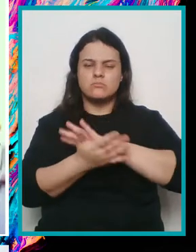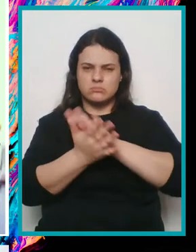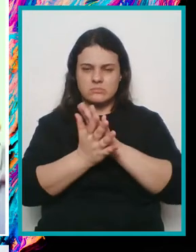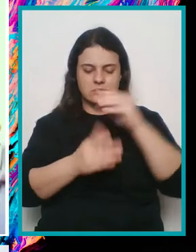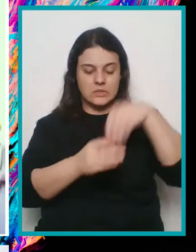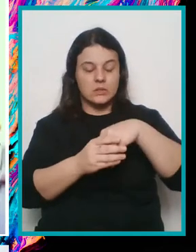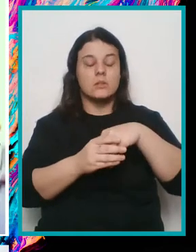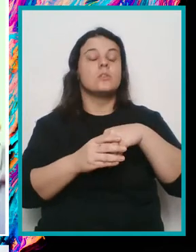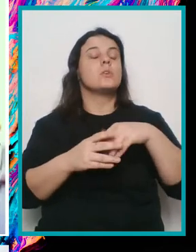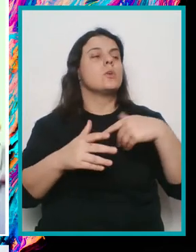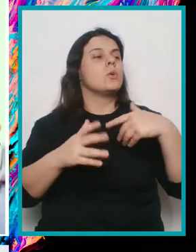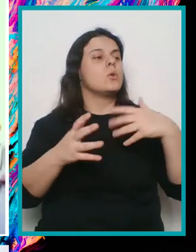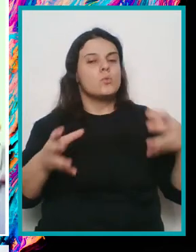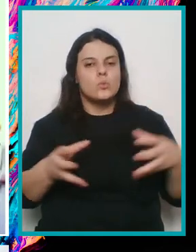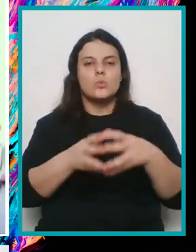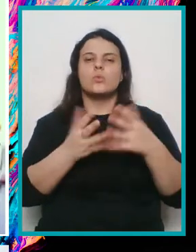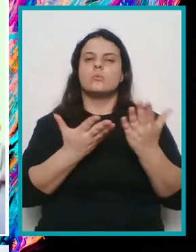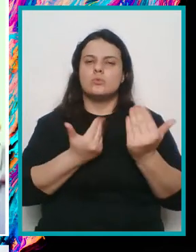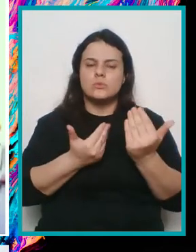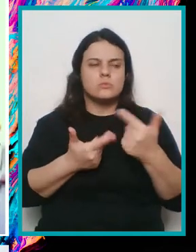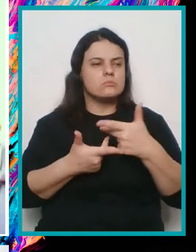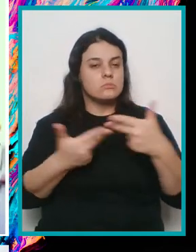Lives Matter. E